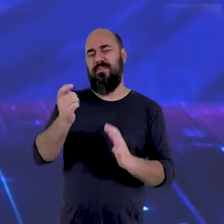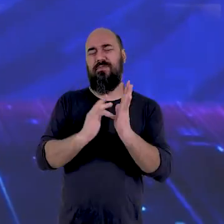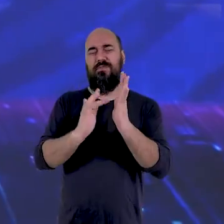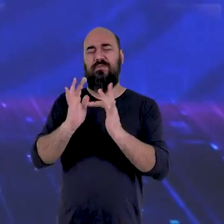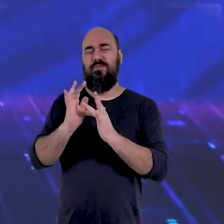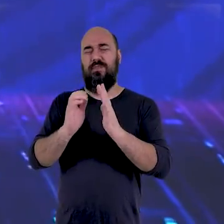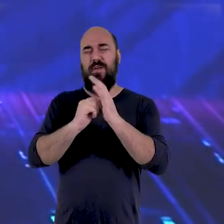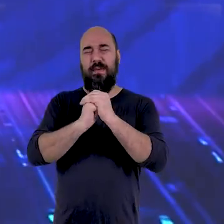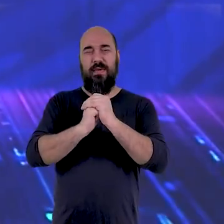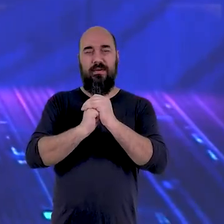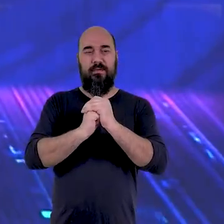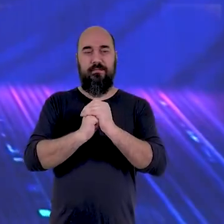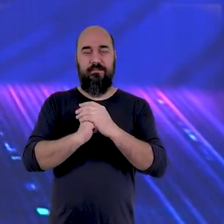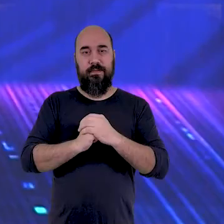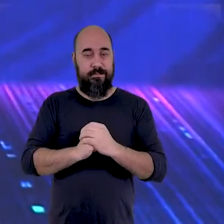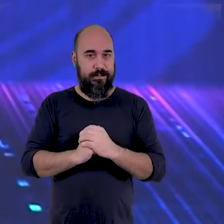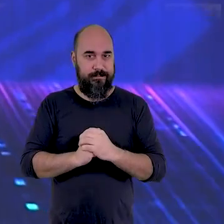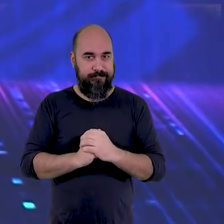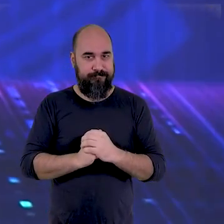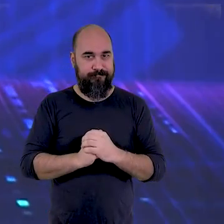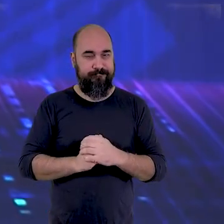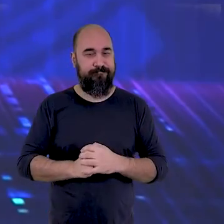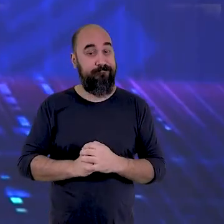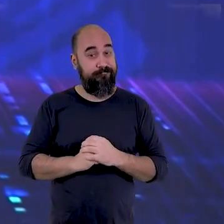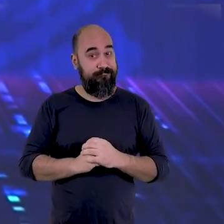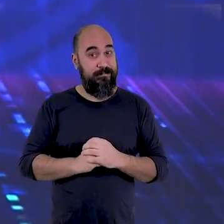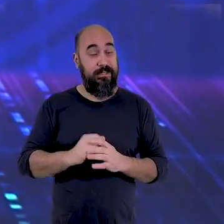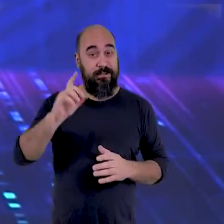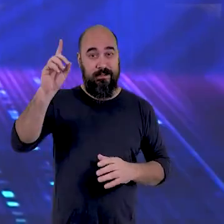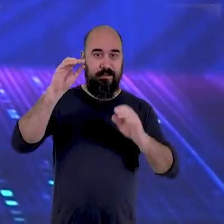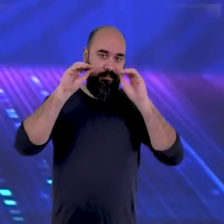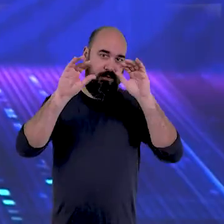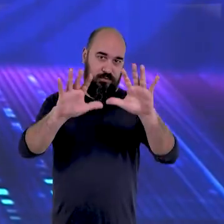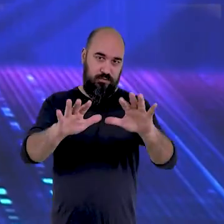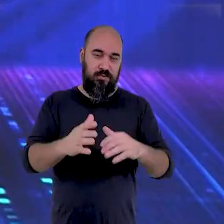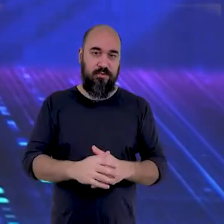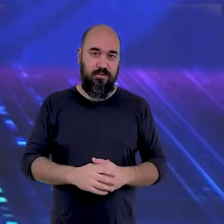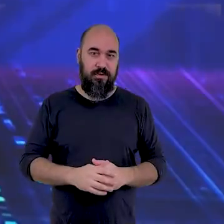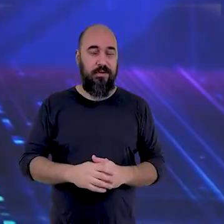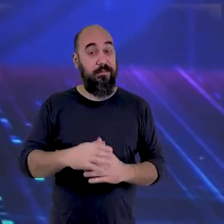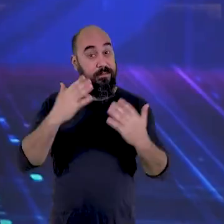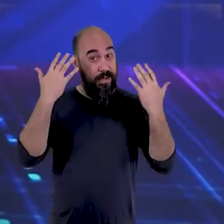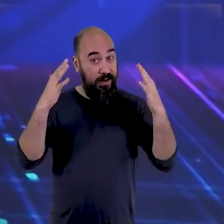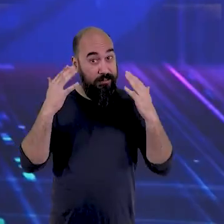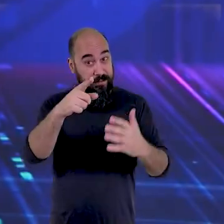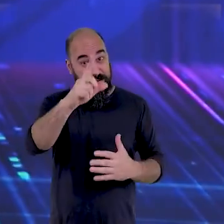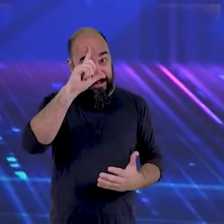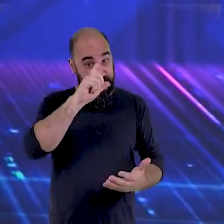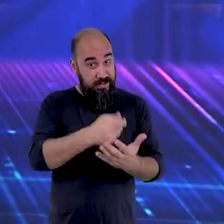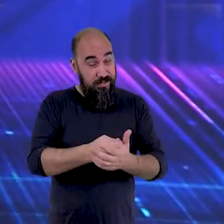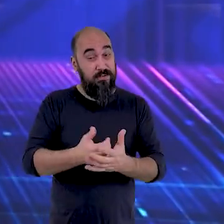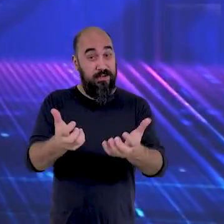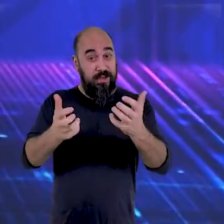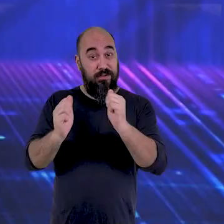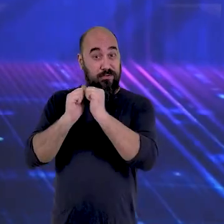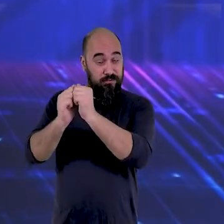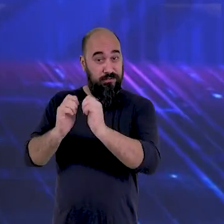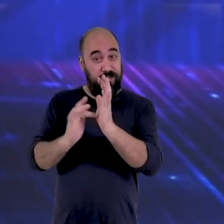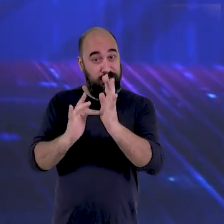no nome de Jesus. Amém. Amém. Que Deus te abençoe muito. Parabéns pela sua